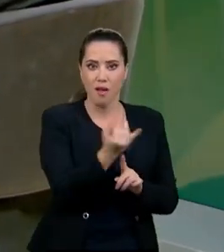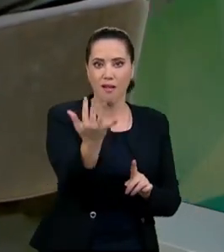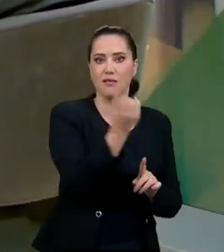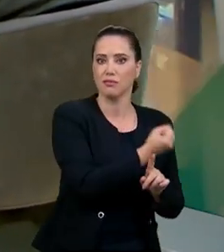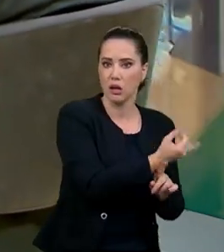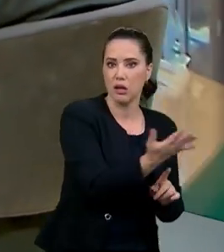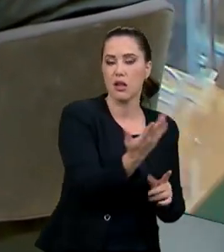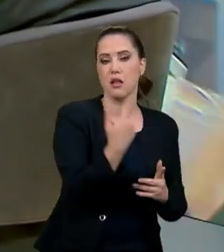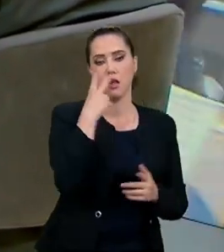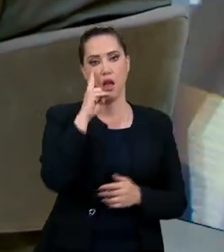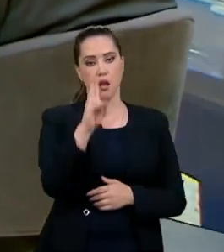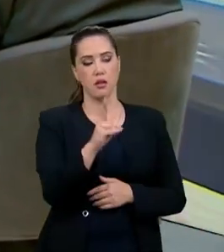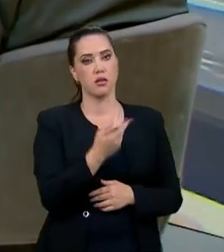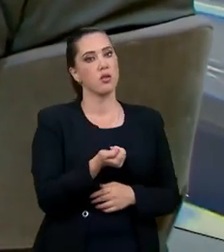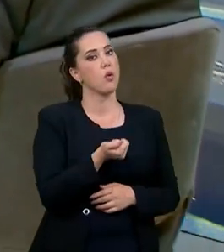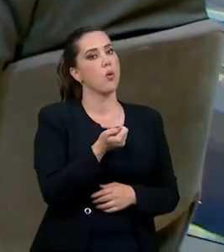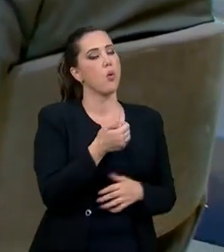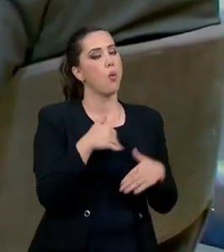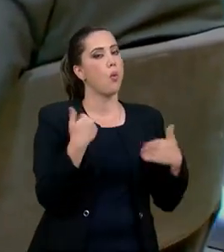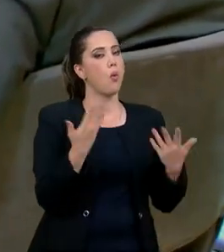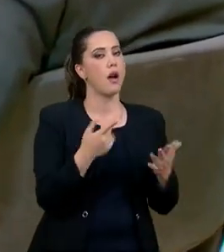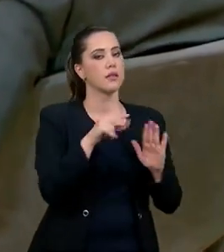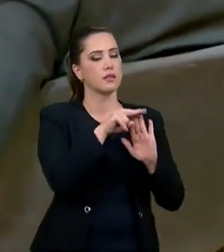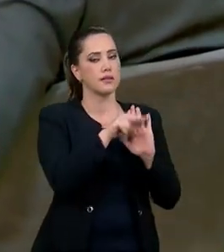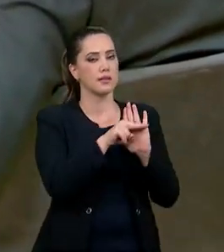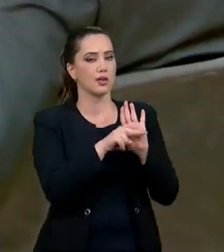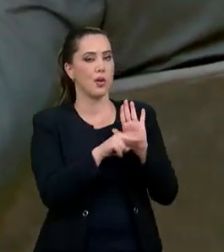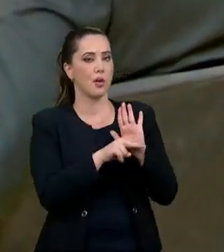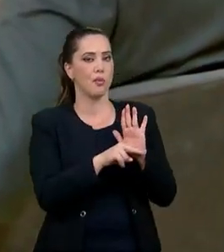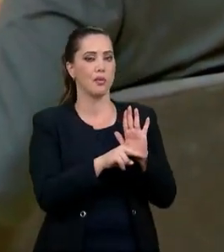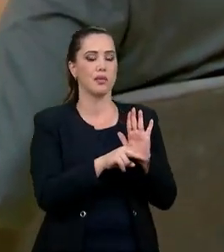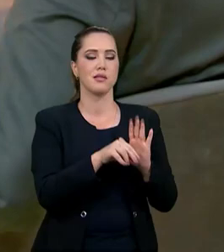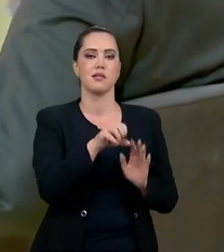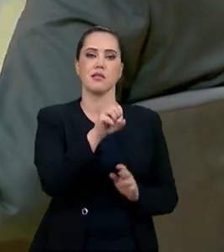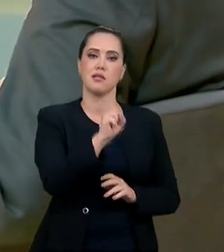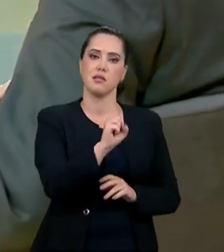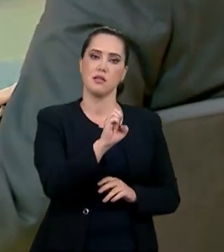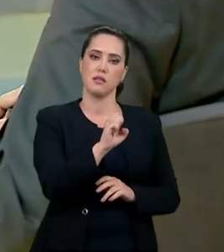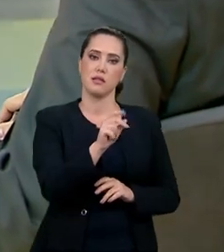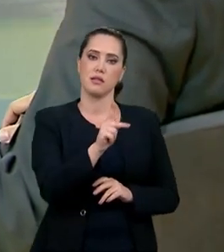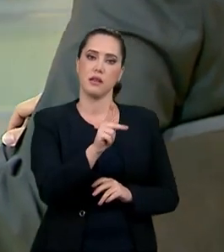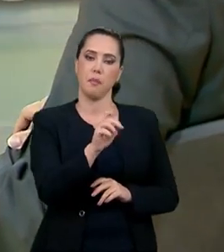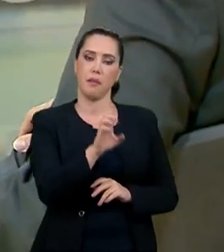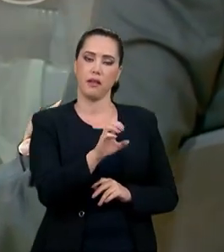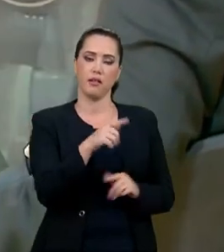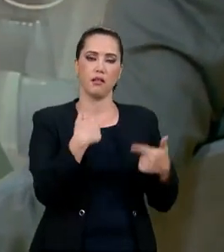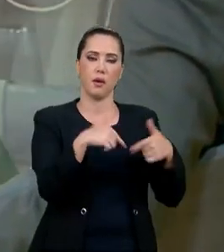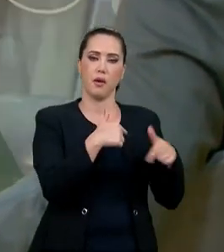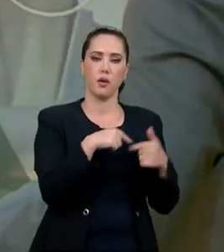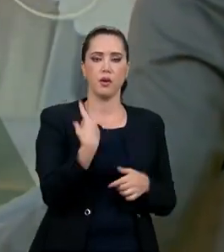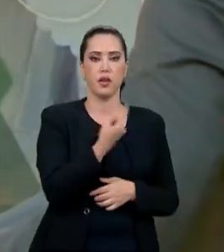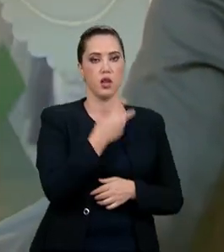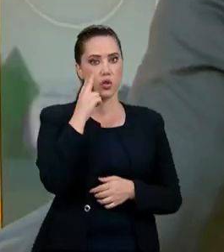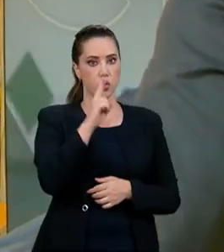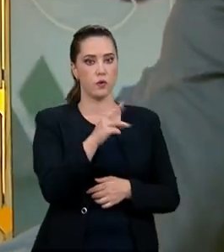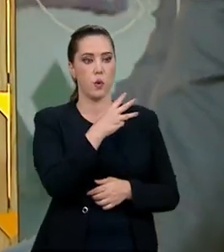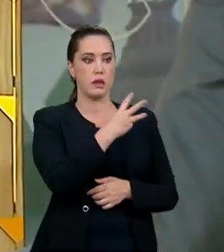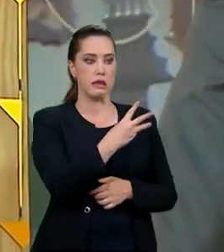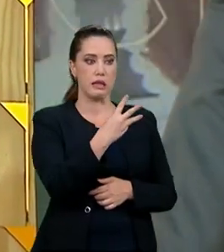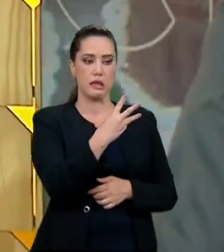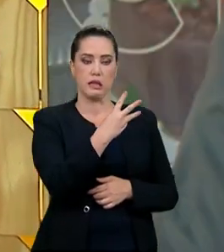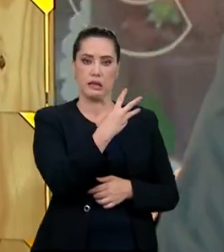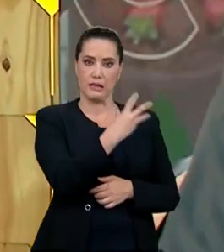gente fez um levantamento de quais medidas a CPEC, nas quais a CPEC trabalhou. E a gente chegou a um número de